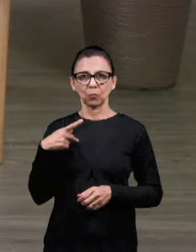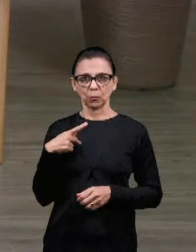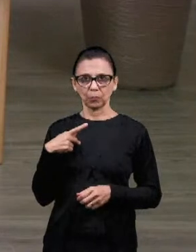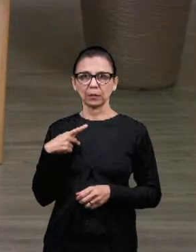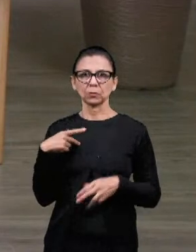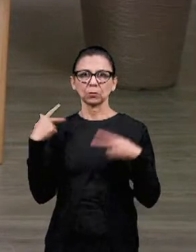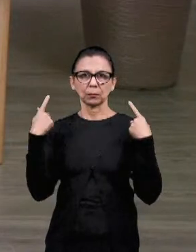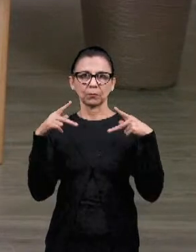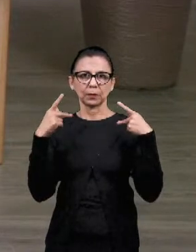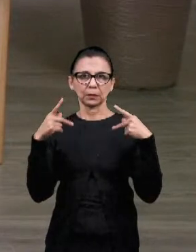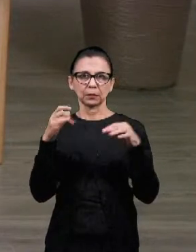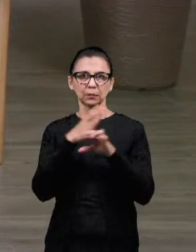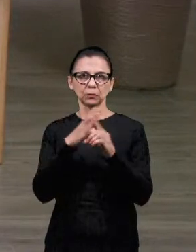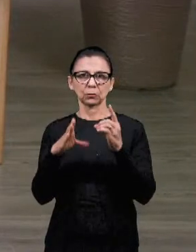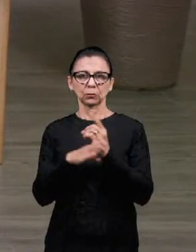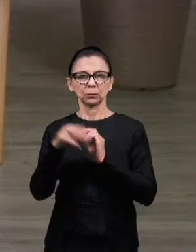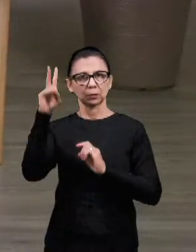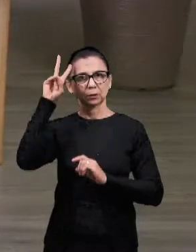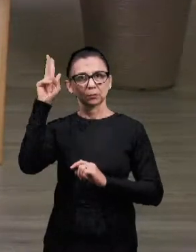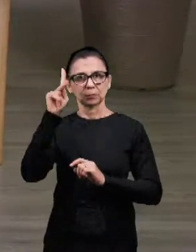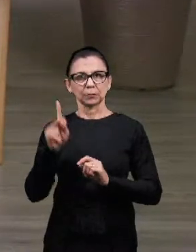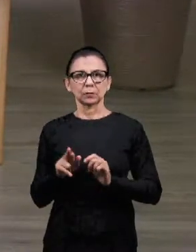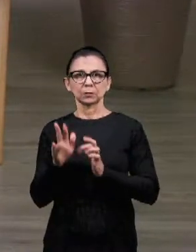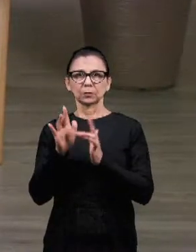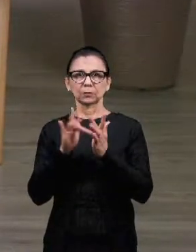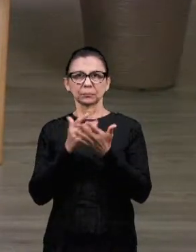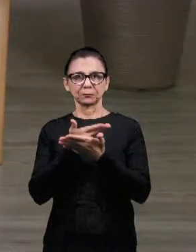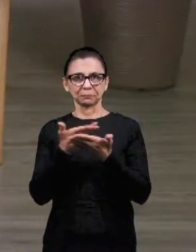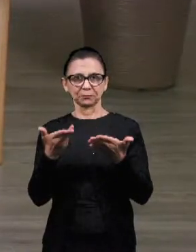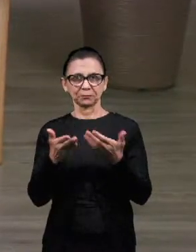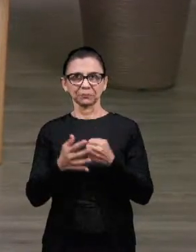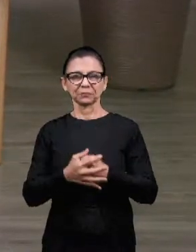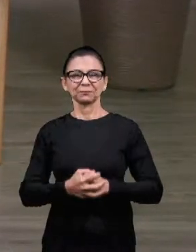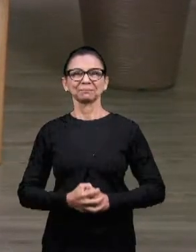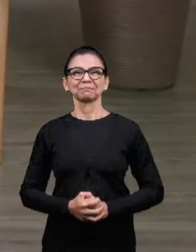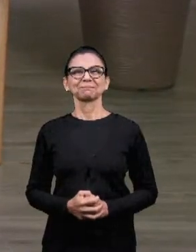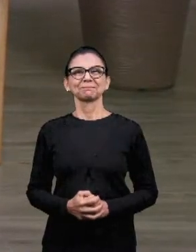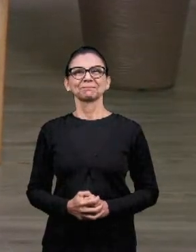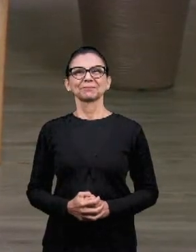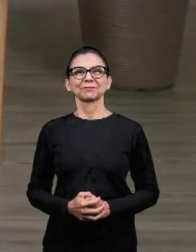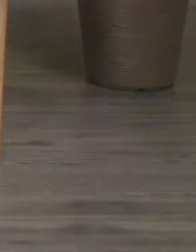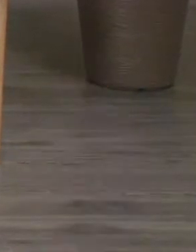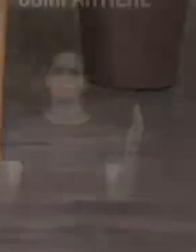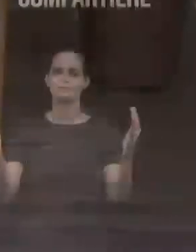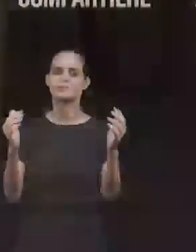do culto dessa segunda-feira. Paz do Senhor a todos. A paz do Senhor Jesus. Até daqui a pouco.